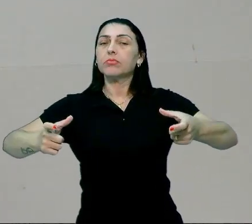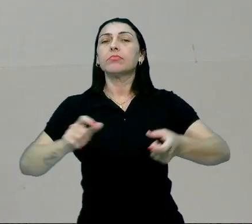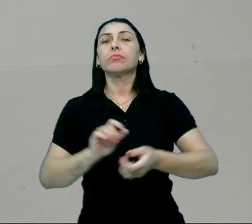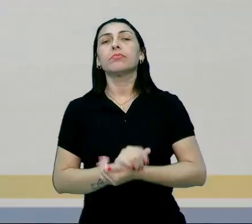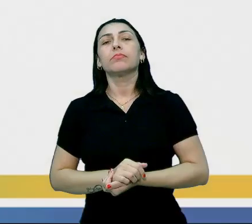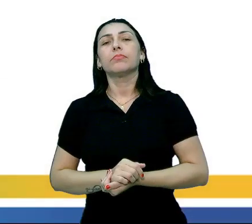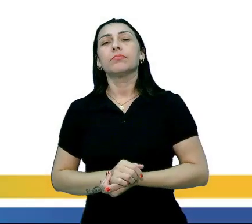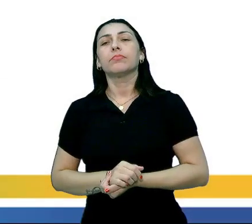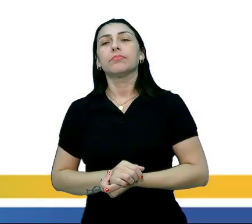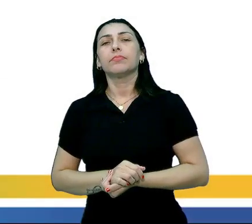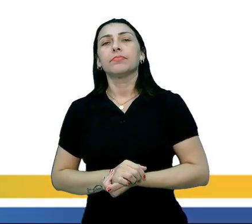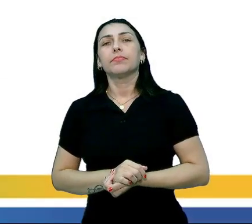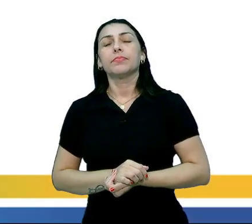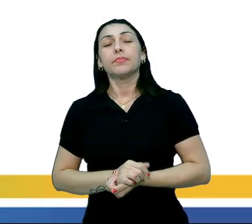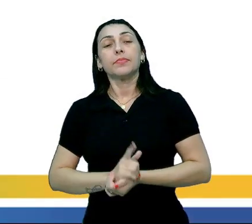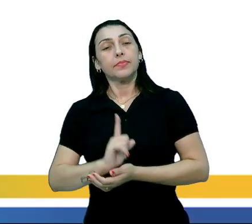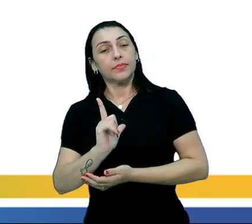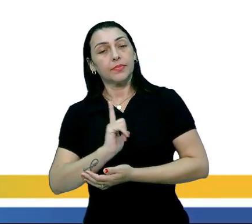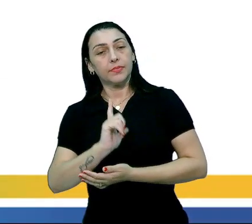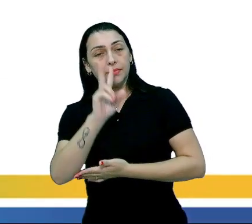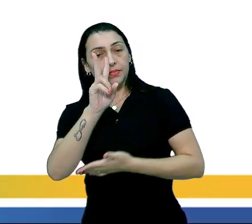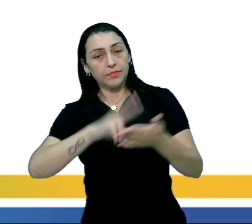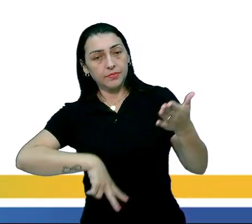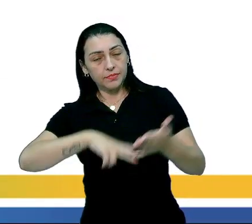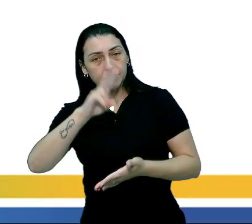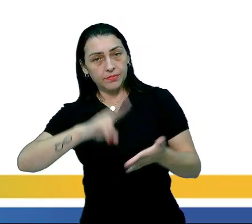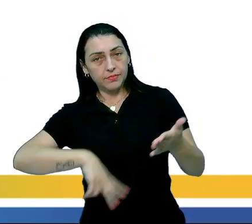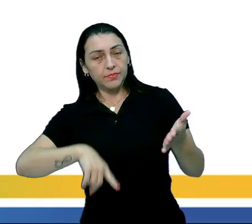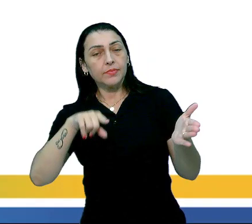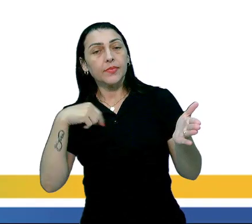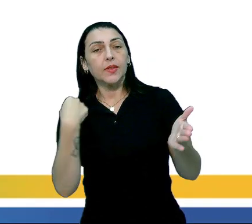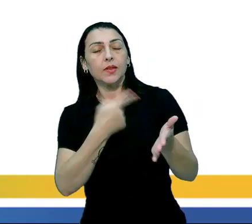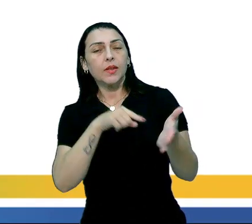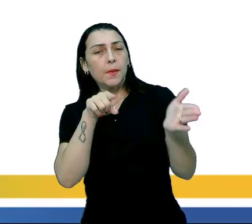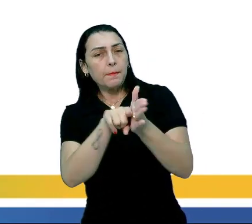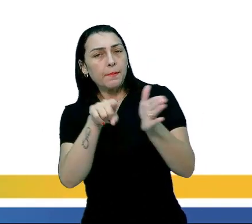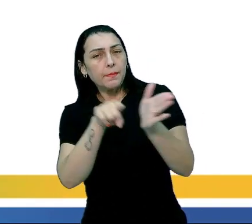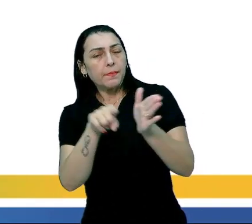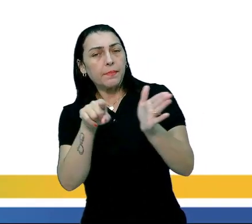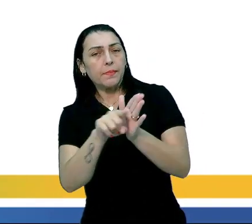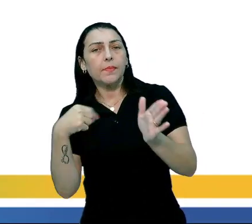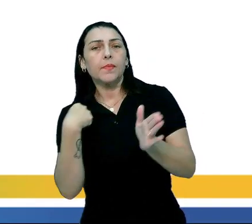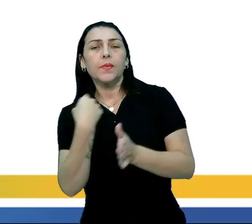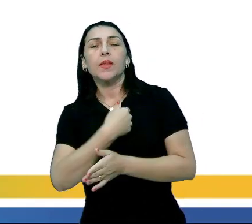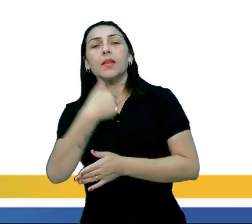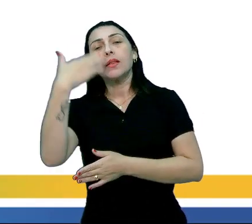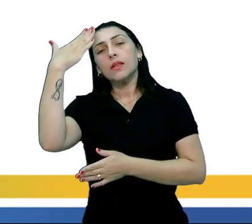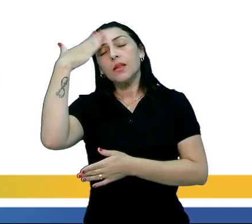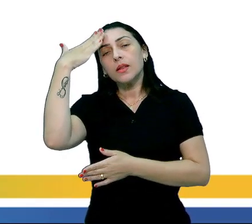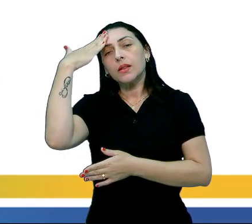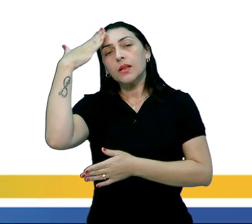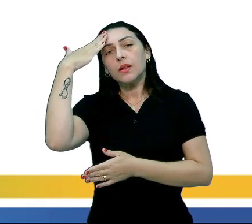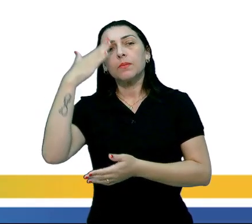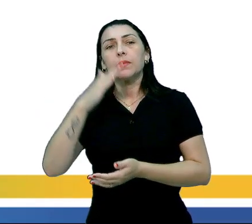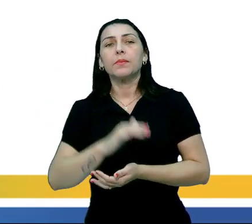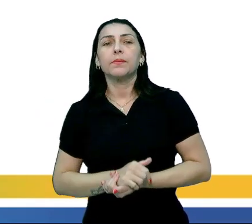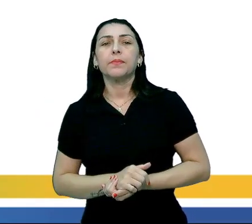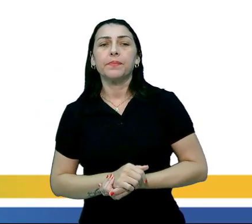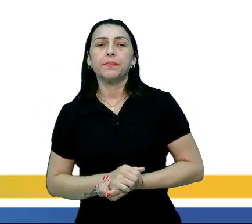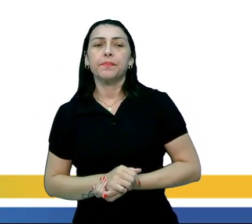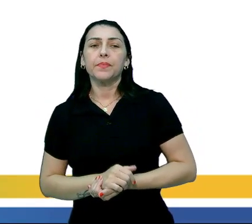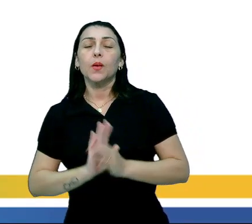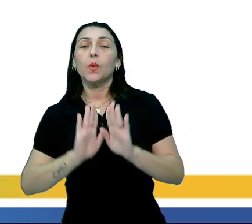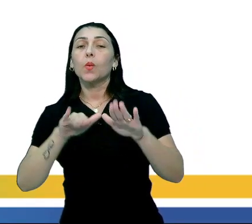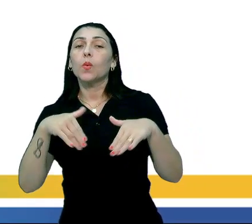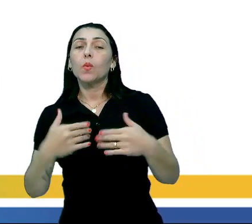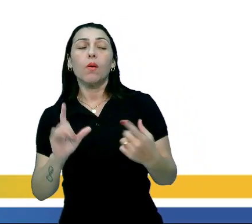mais. E aí, então, vamos à leitura, da nossa questão, para nós compreendermos